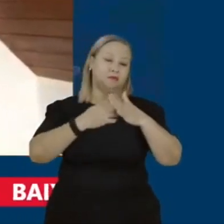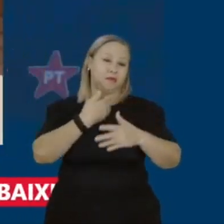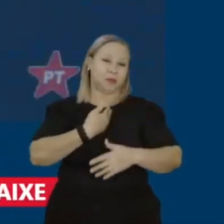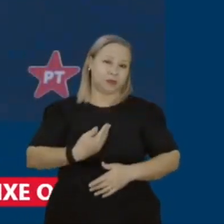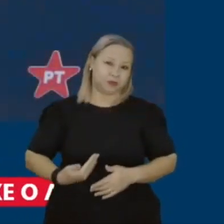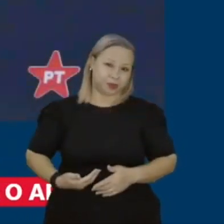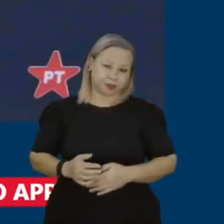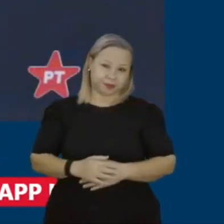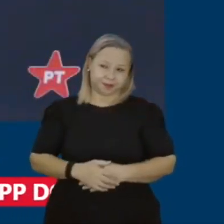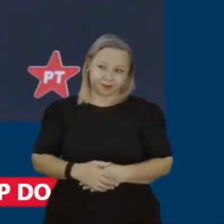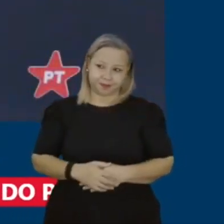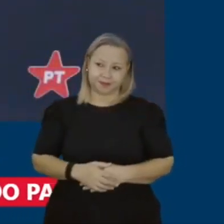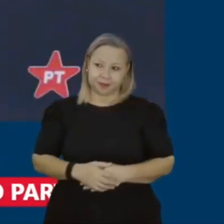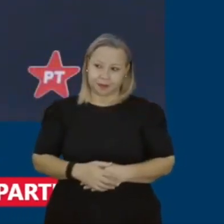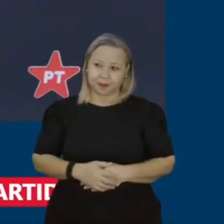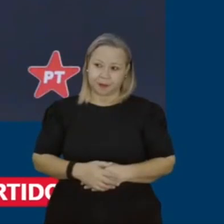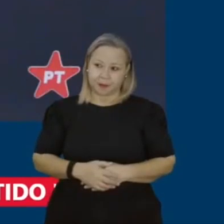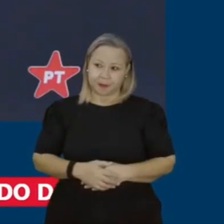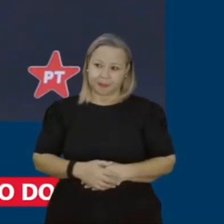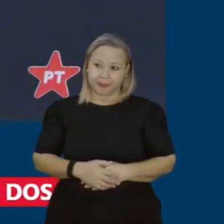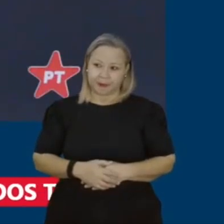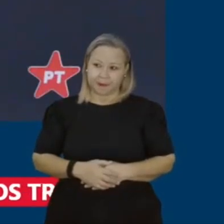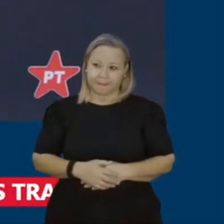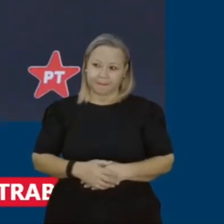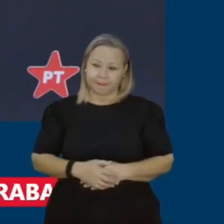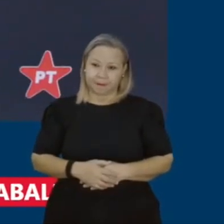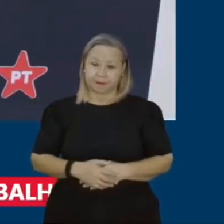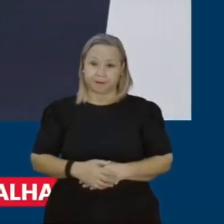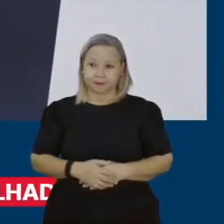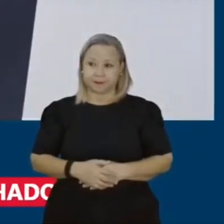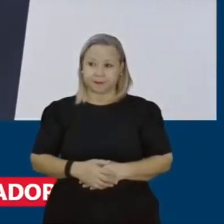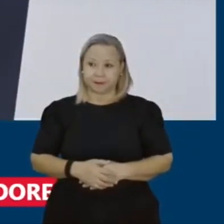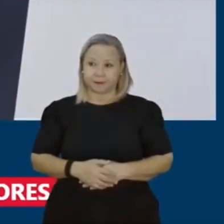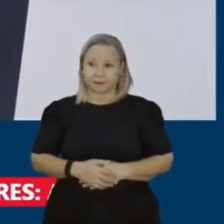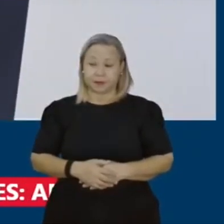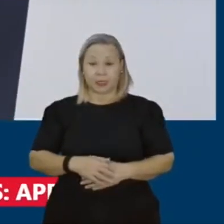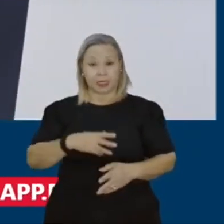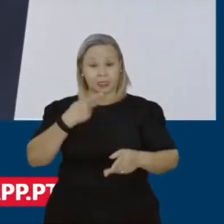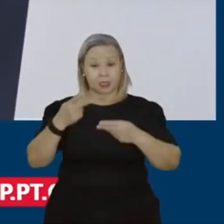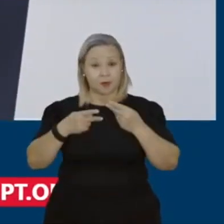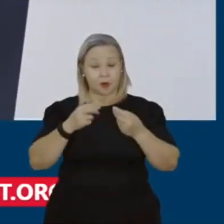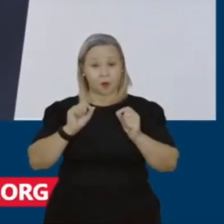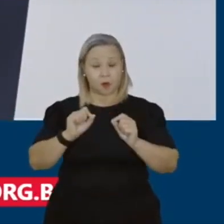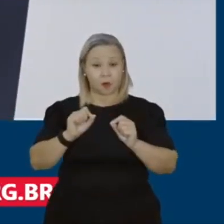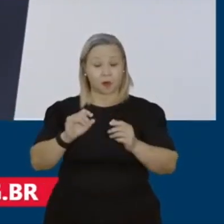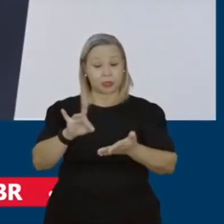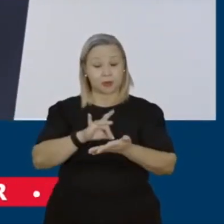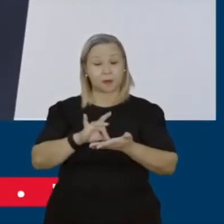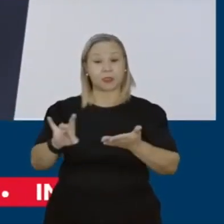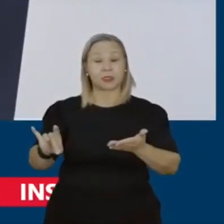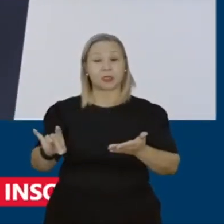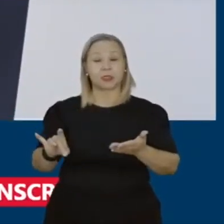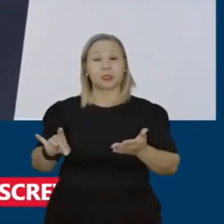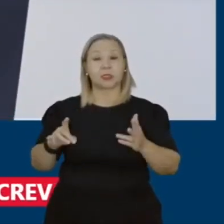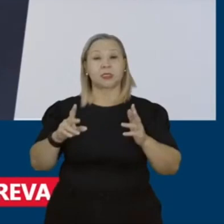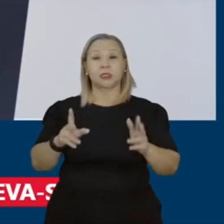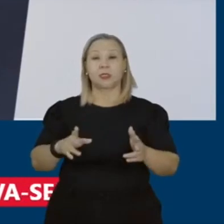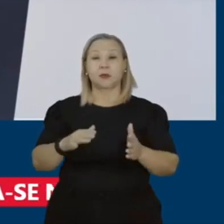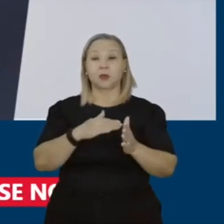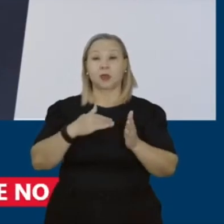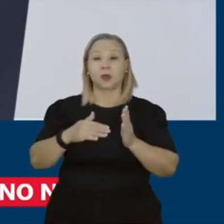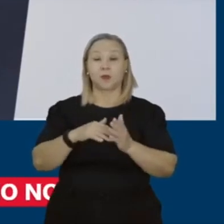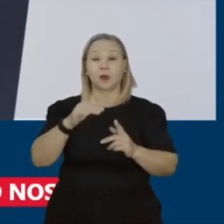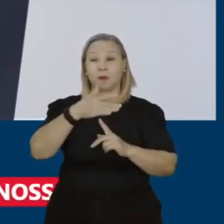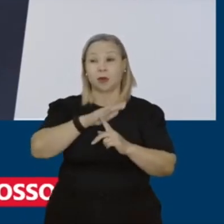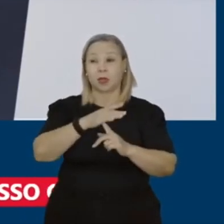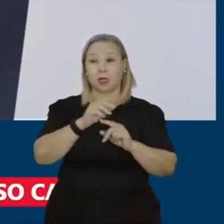Em Paraná, eu queria que você falou bastante como você enxerga, né? Temos um inimigo em comum aí no Brasil e no Paraná,